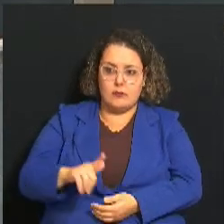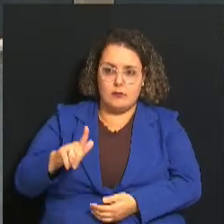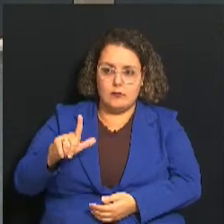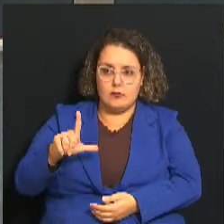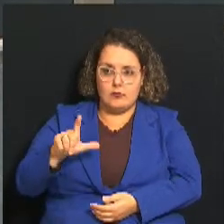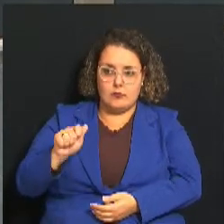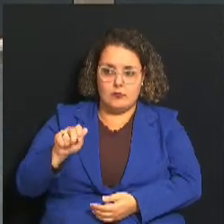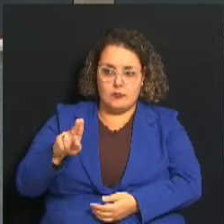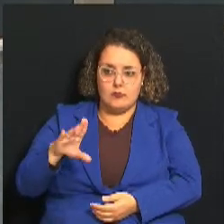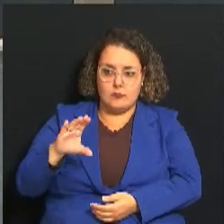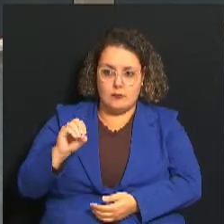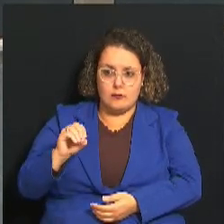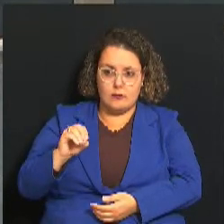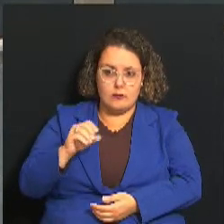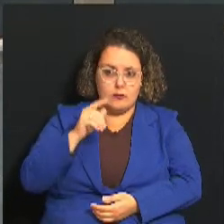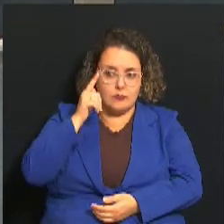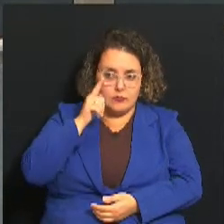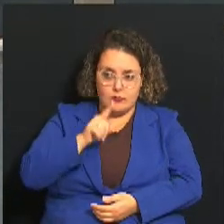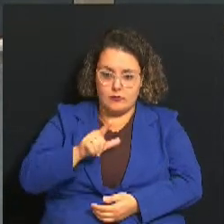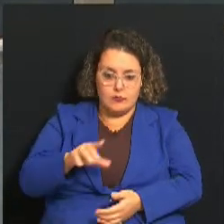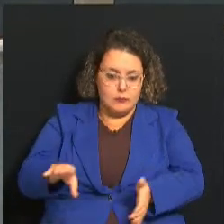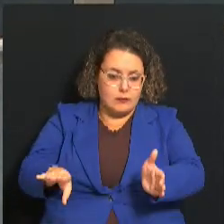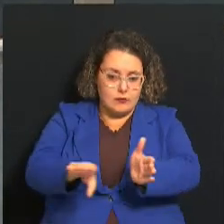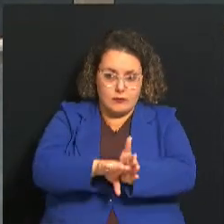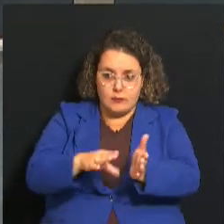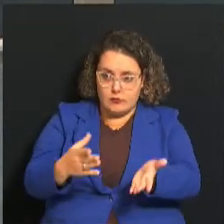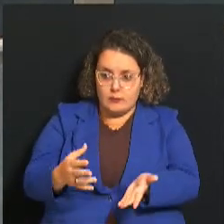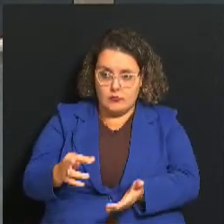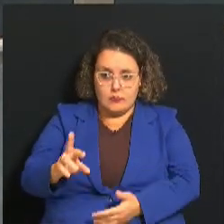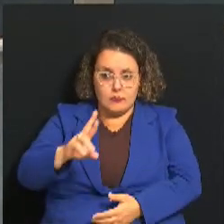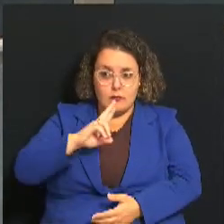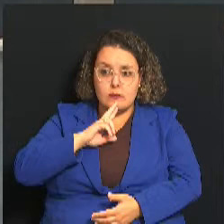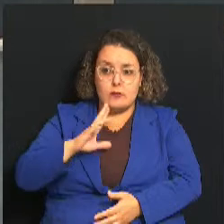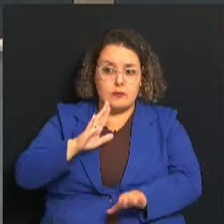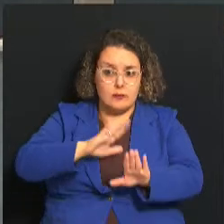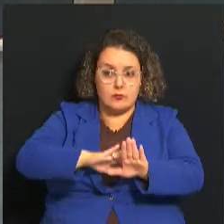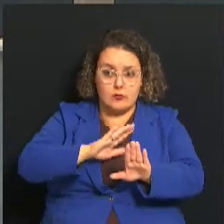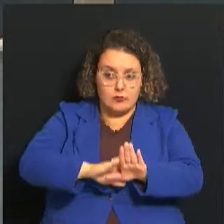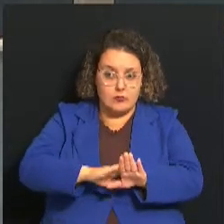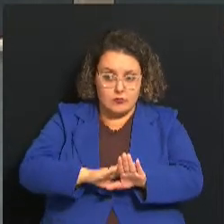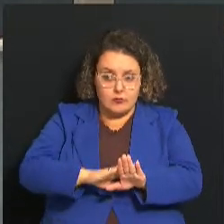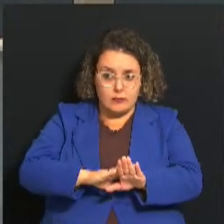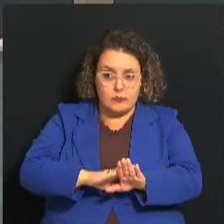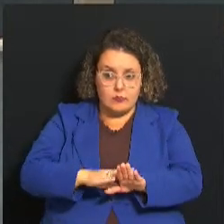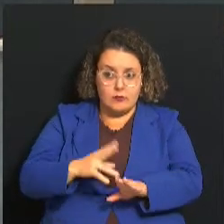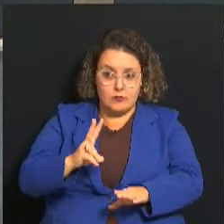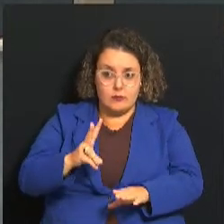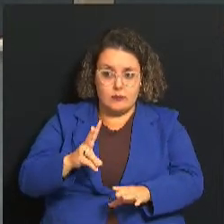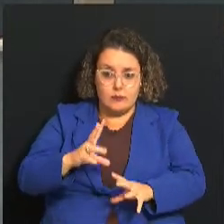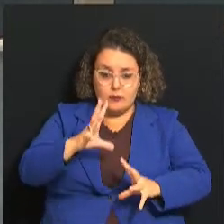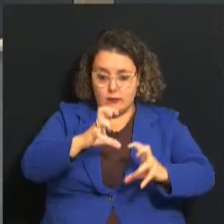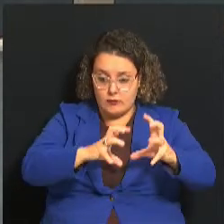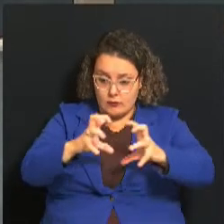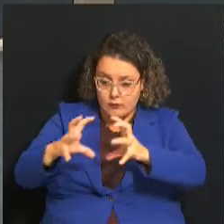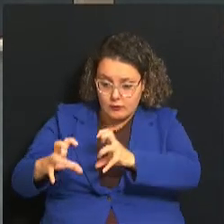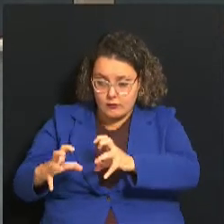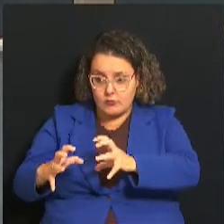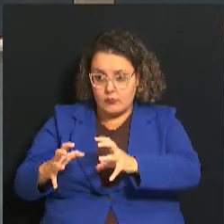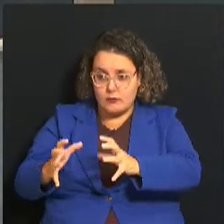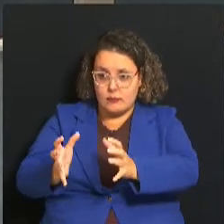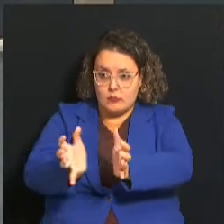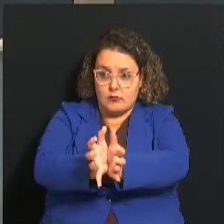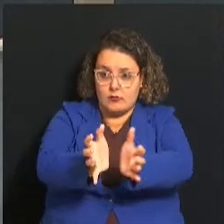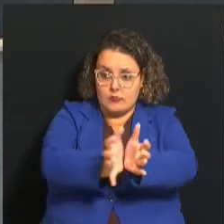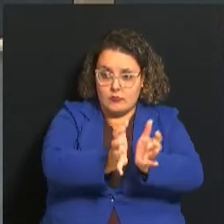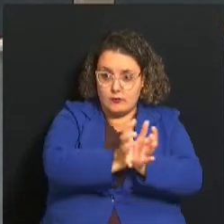não consegue chegar a respostas às ações, a gente está sempre brigando com os departamentos, né? O departamento